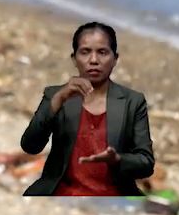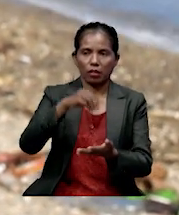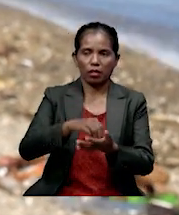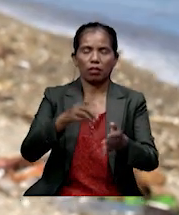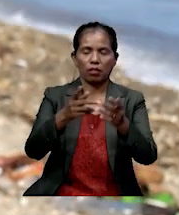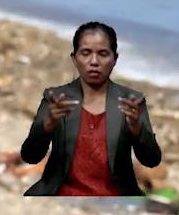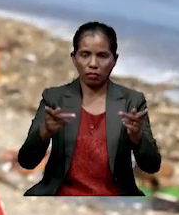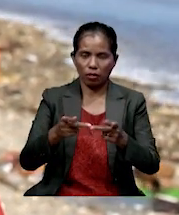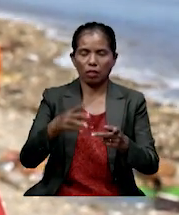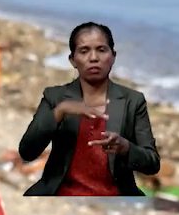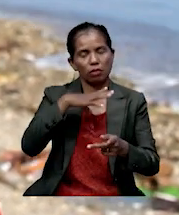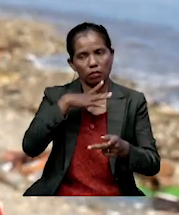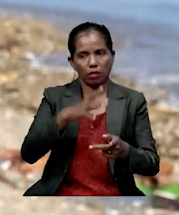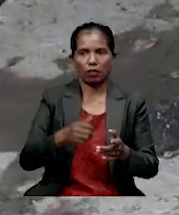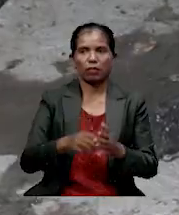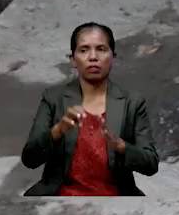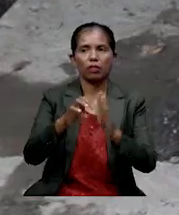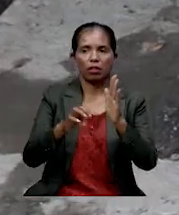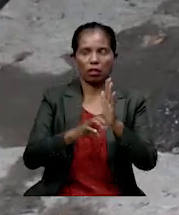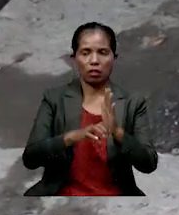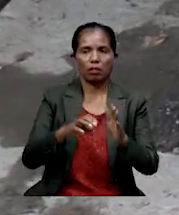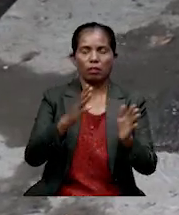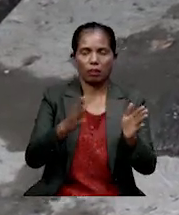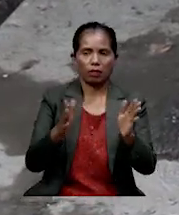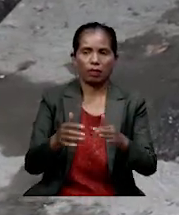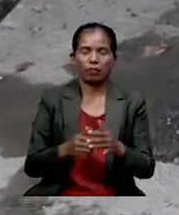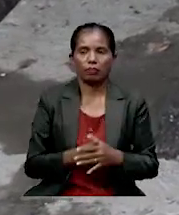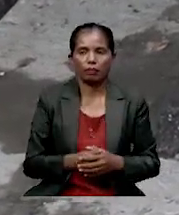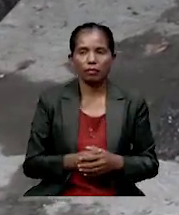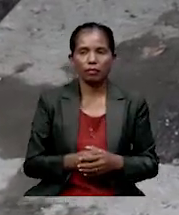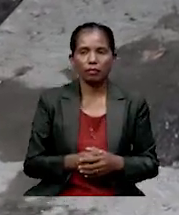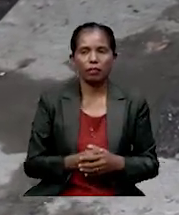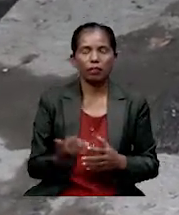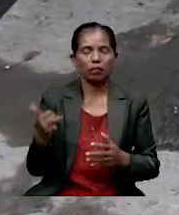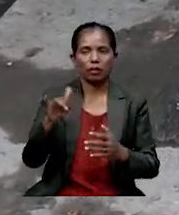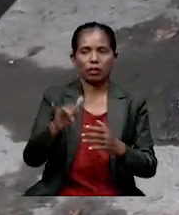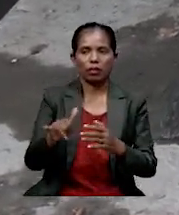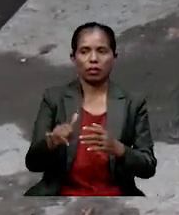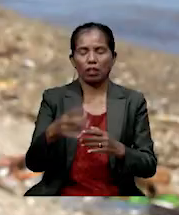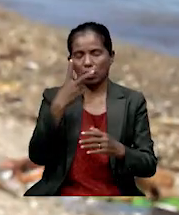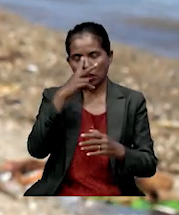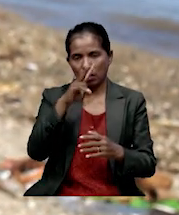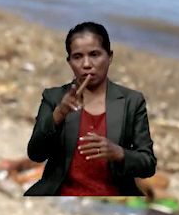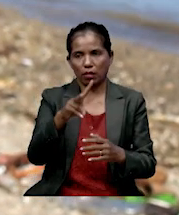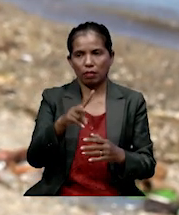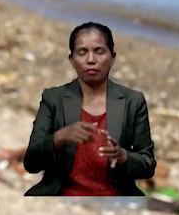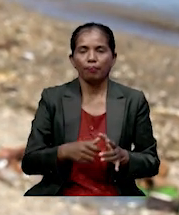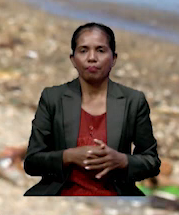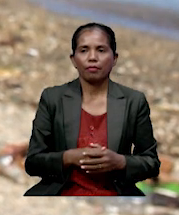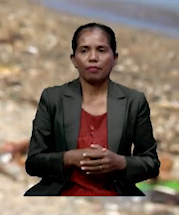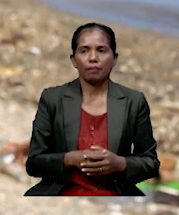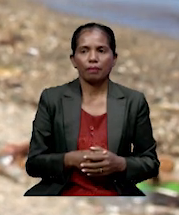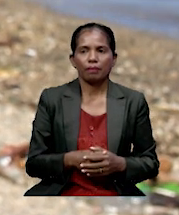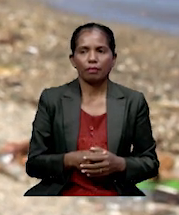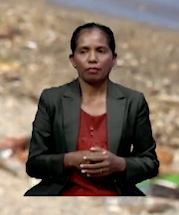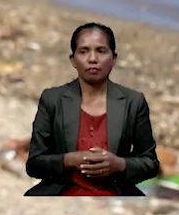fati nível isso ferfara ve estar nível ferfara vá ne durante ne sirave are avne